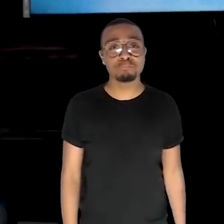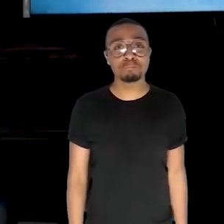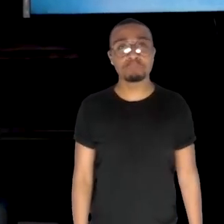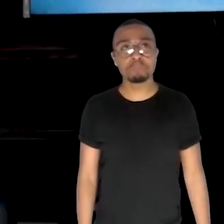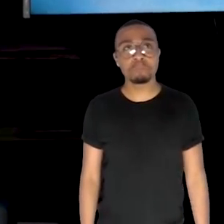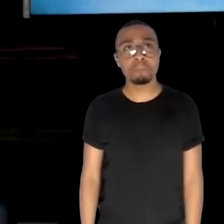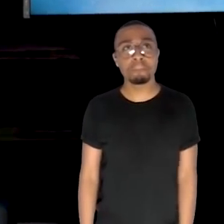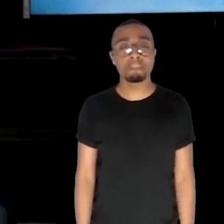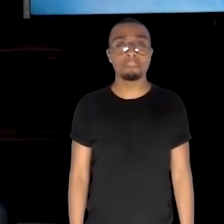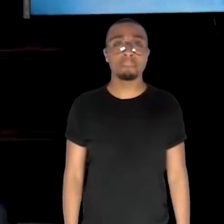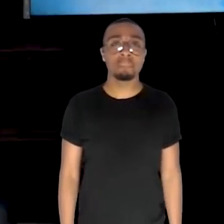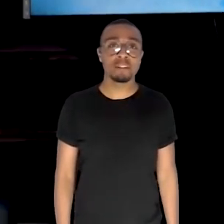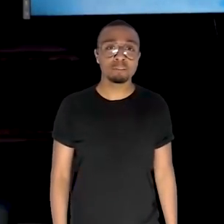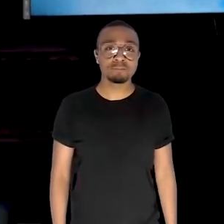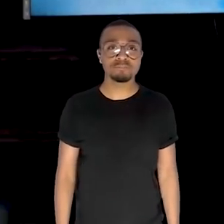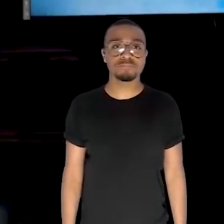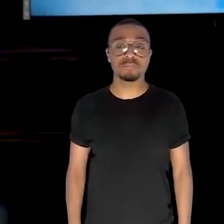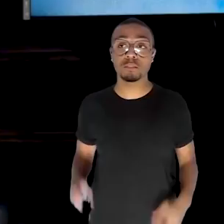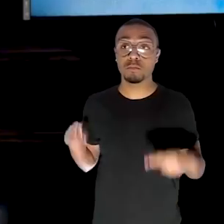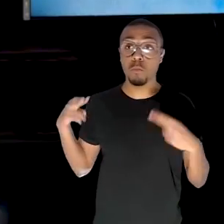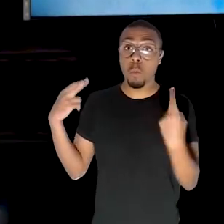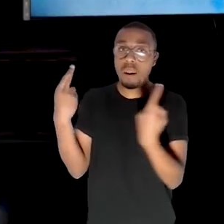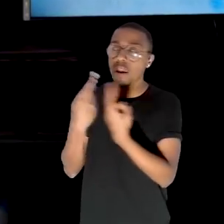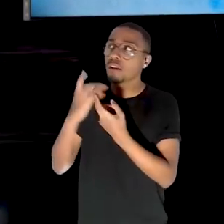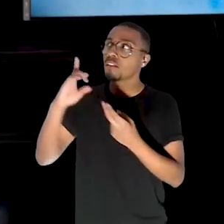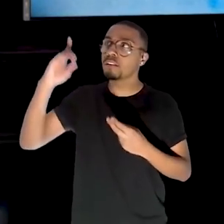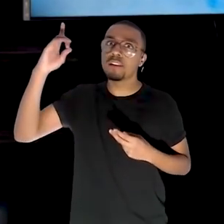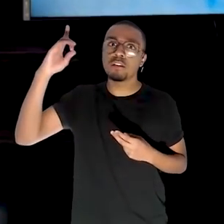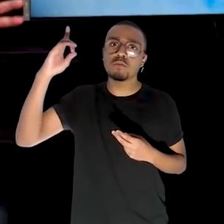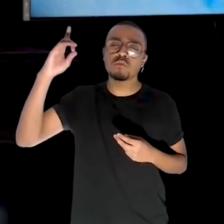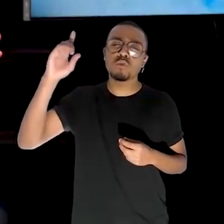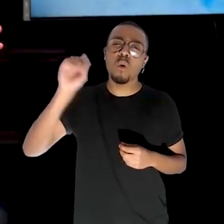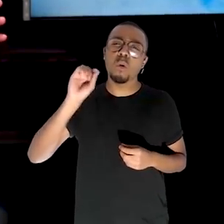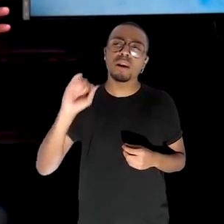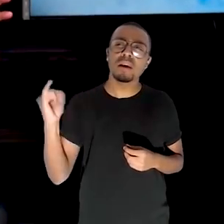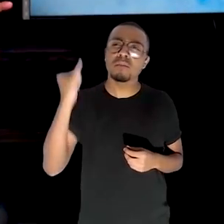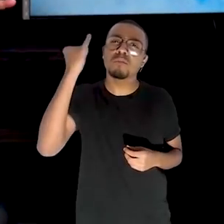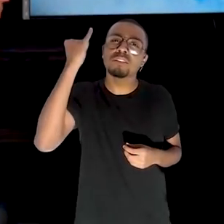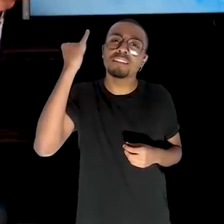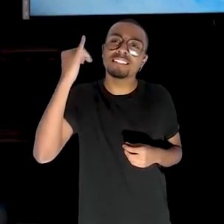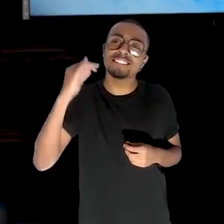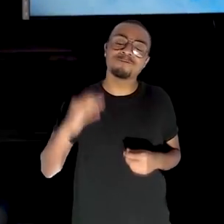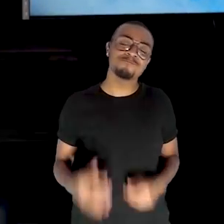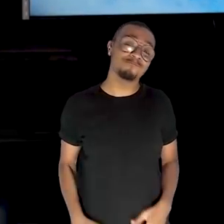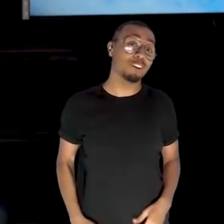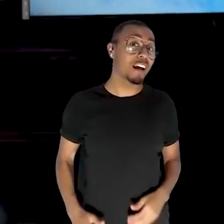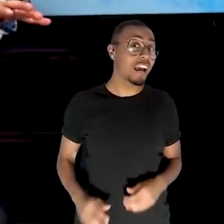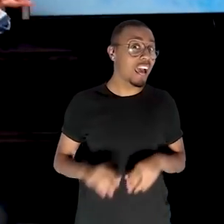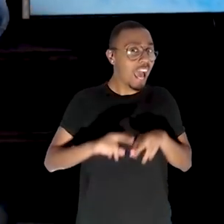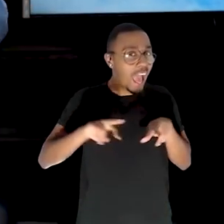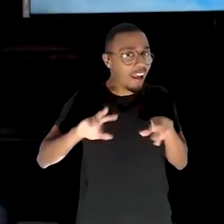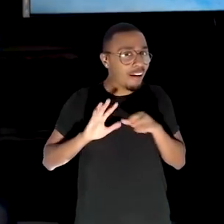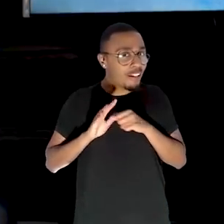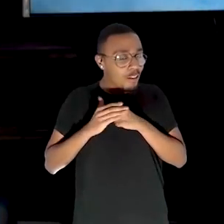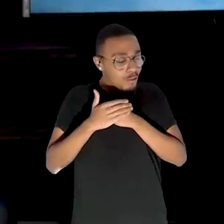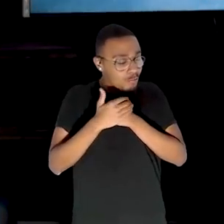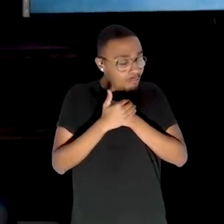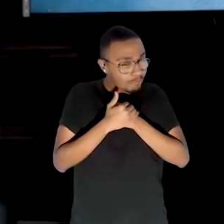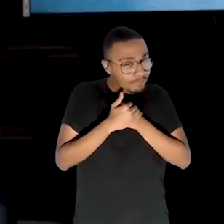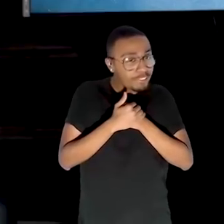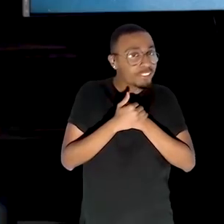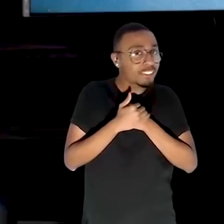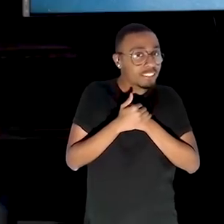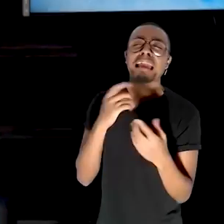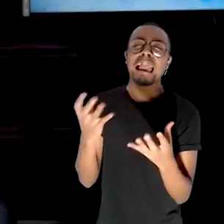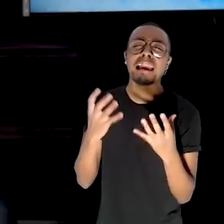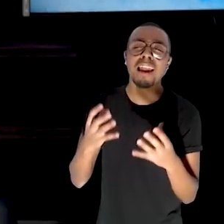No reino de Deus há mais valor o que ninguém vê do que aquilo que todo mundo